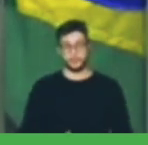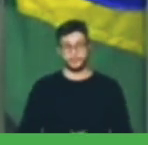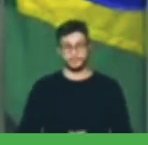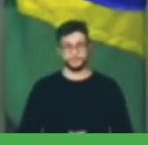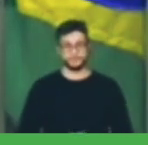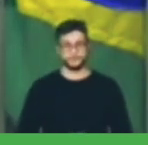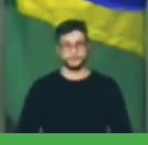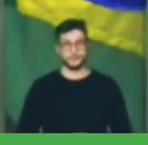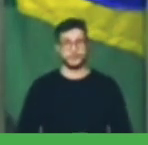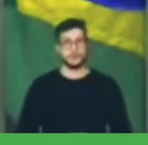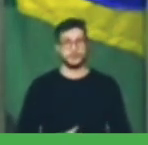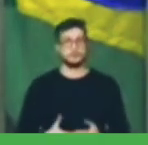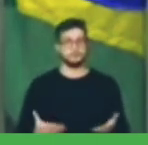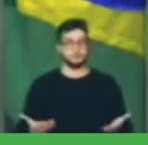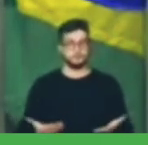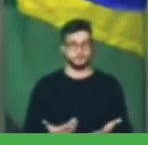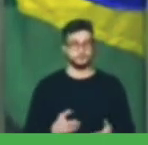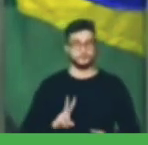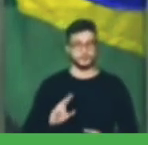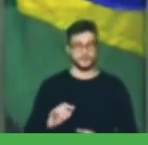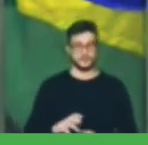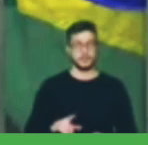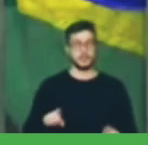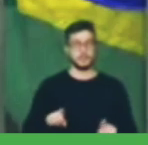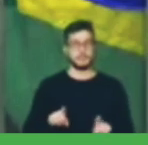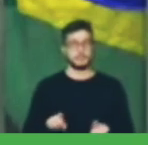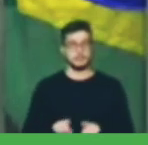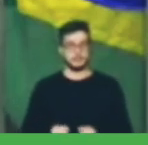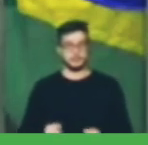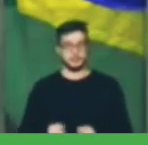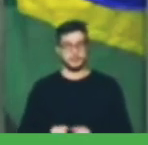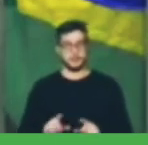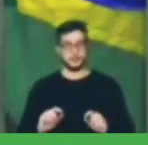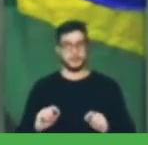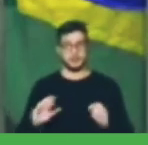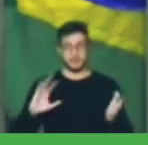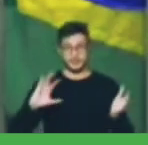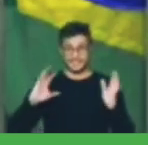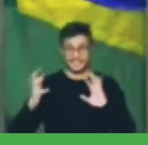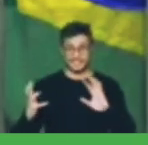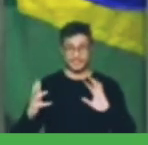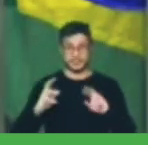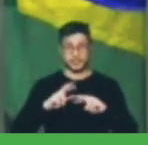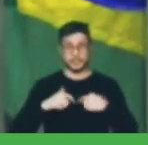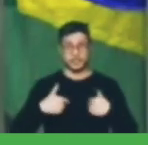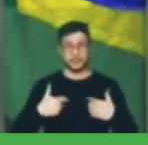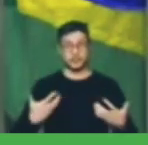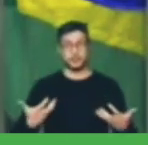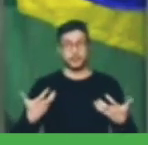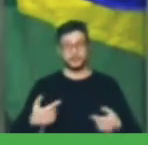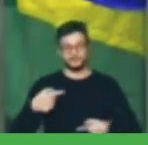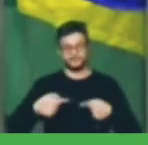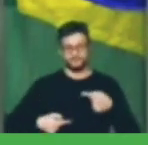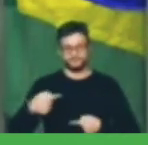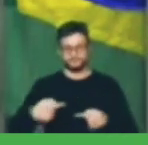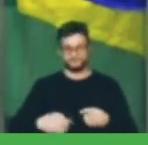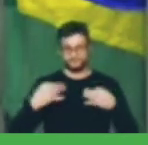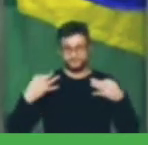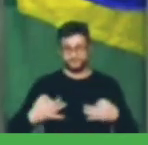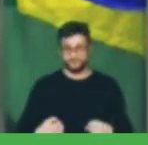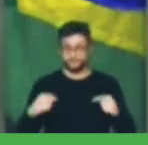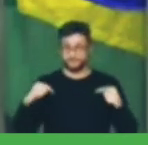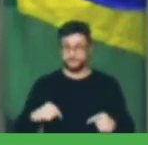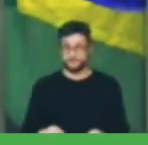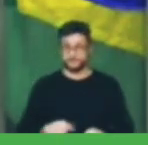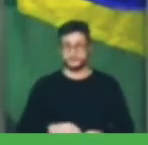porque eu quero discutir aqui nessa casa. Eu quero ter liberdade para discutir aqui nessa casa, porque eles vão lá no